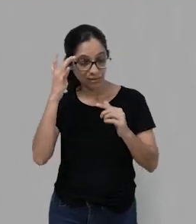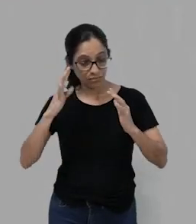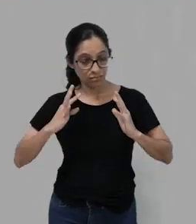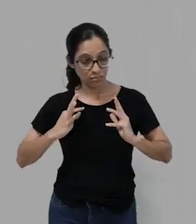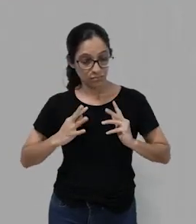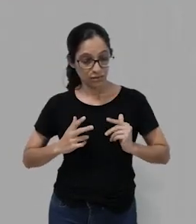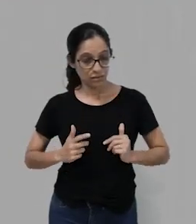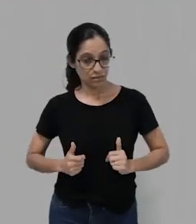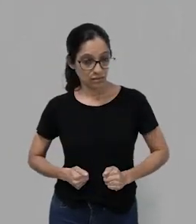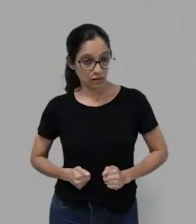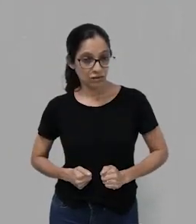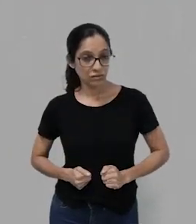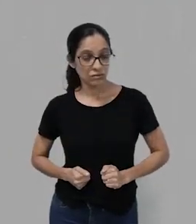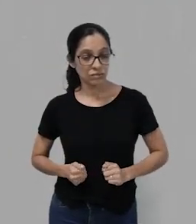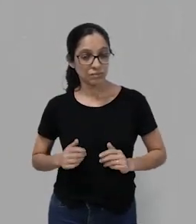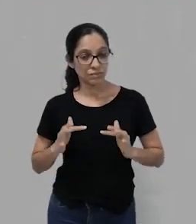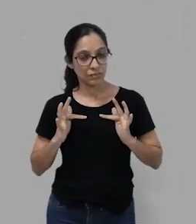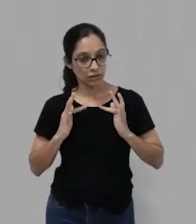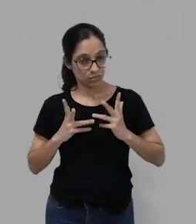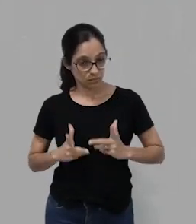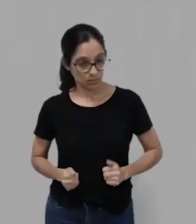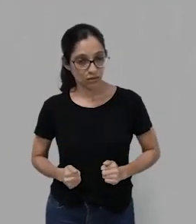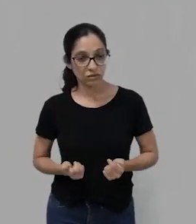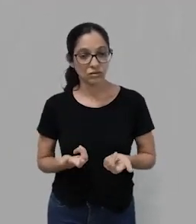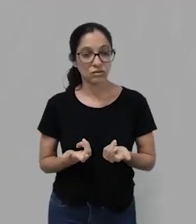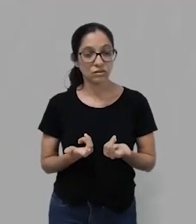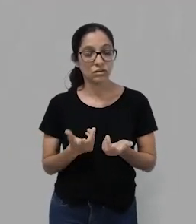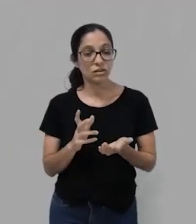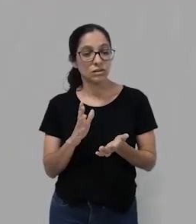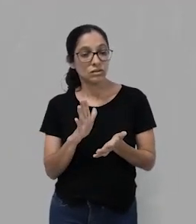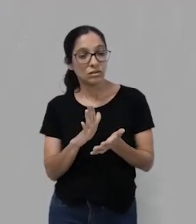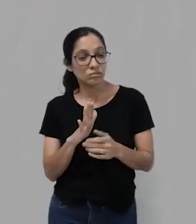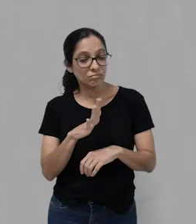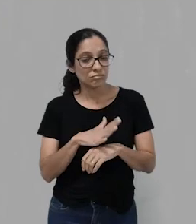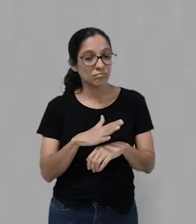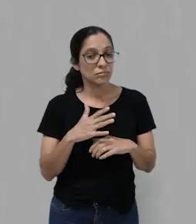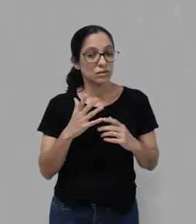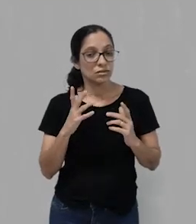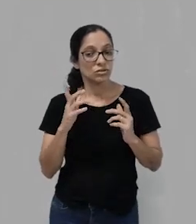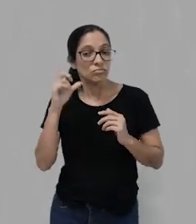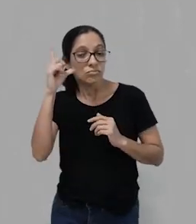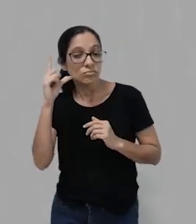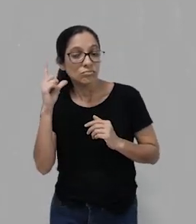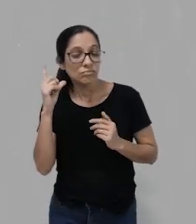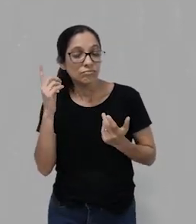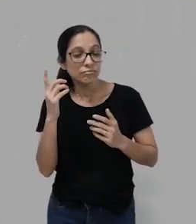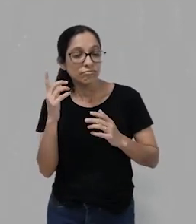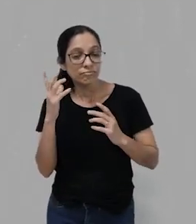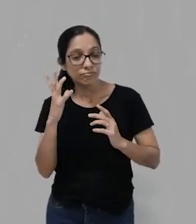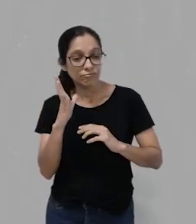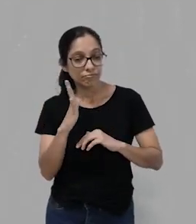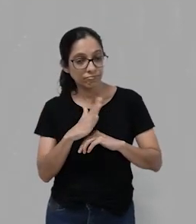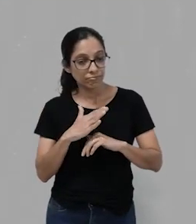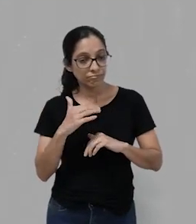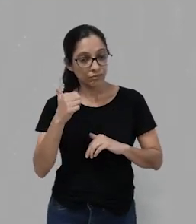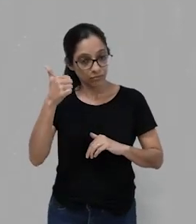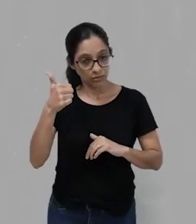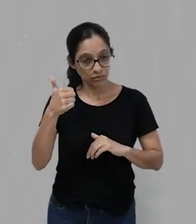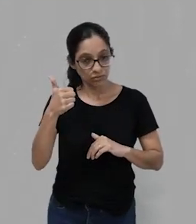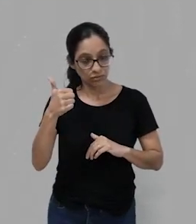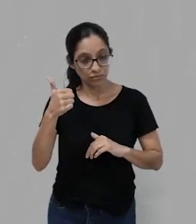estresse, de se recuperar ali de determinada atividade física ou de exercício físico. Isso tem a ver com a